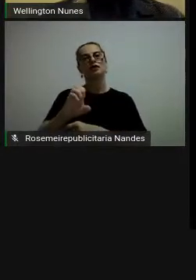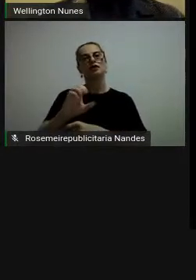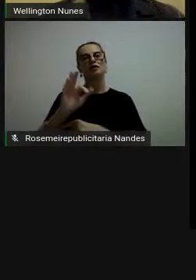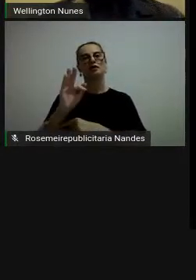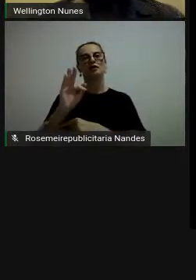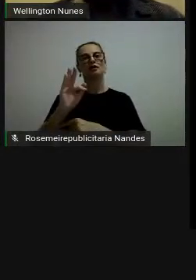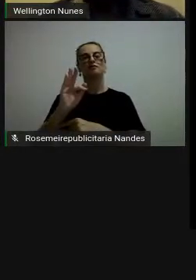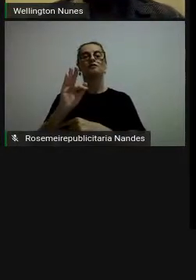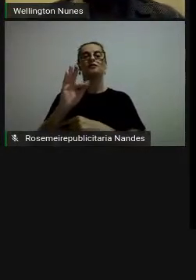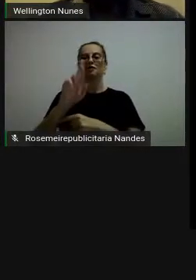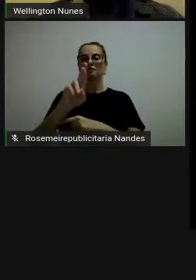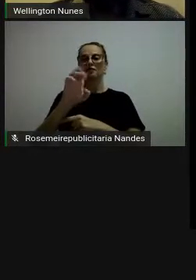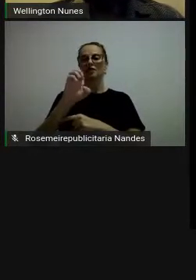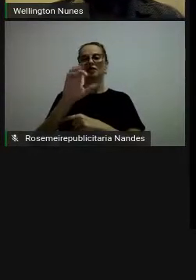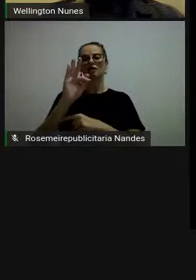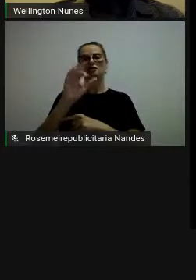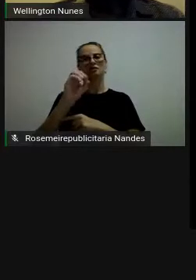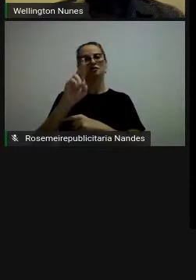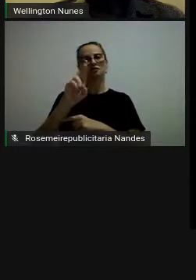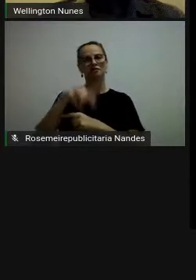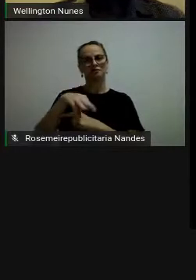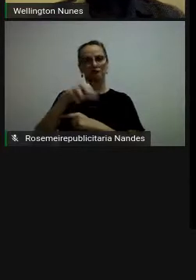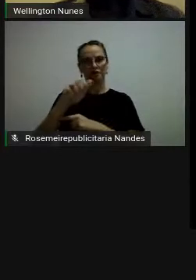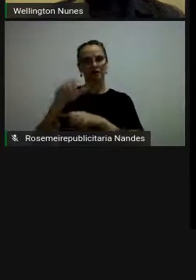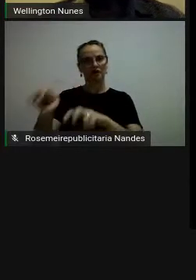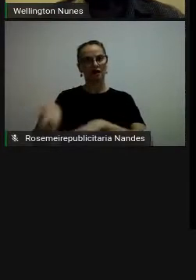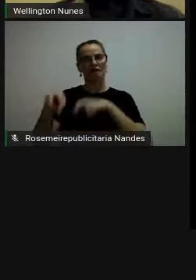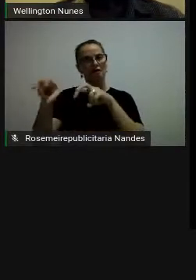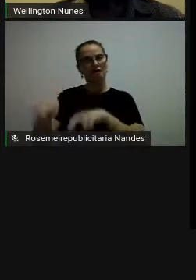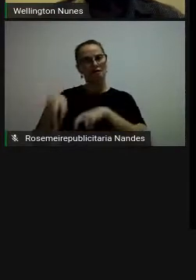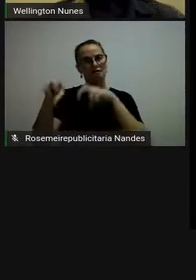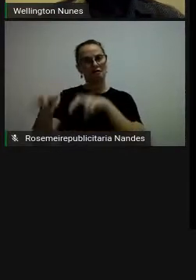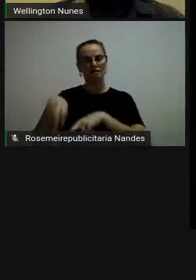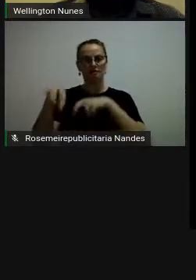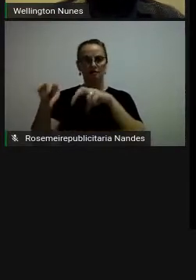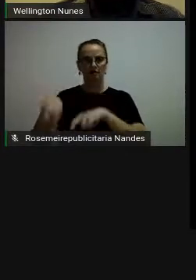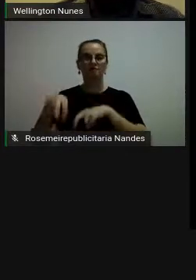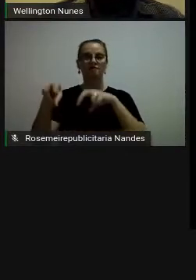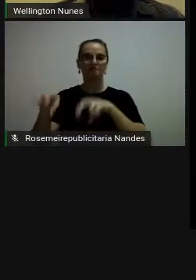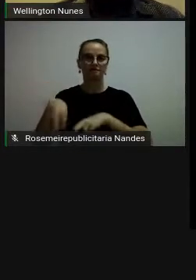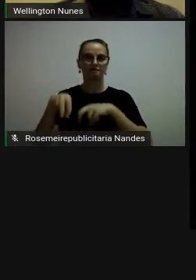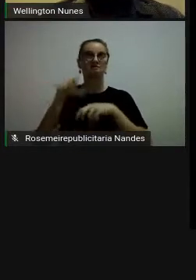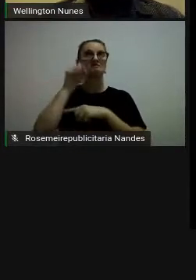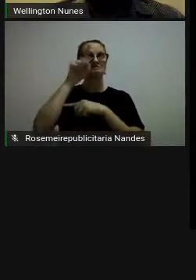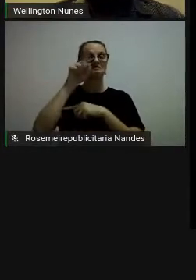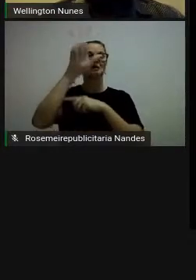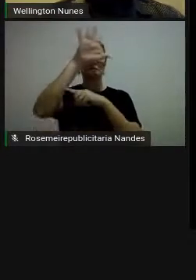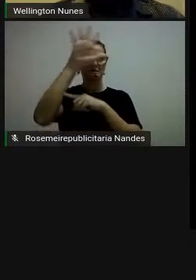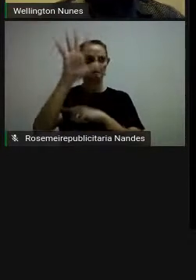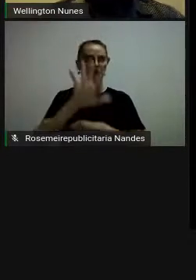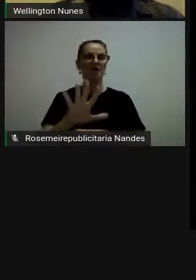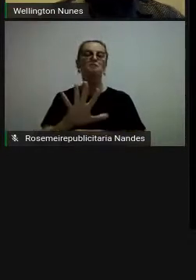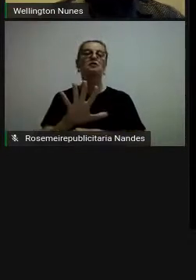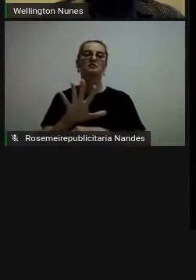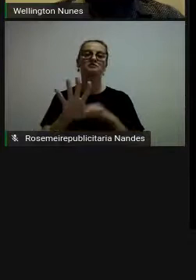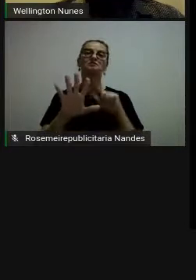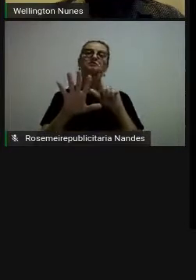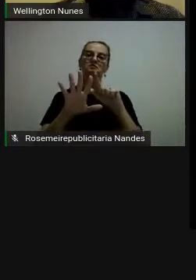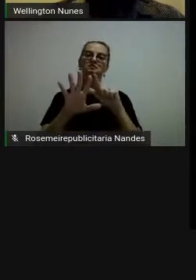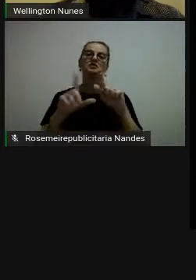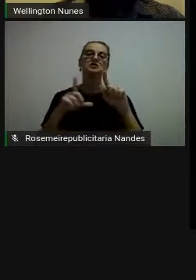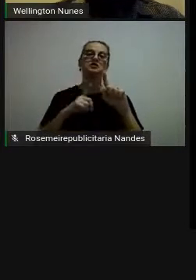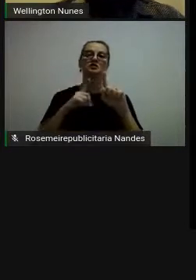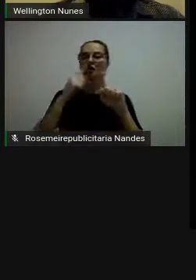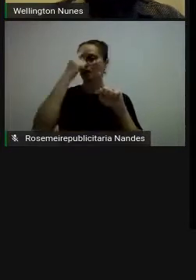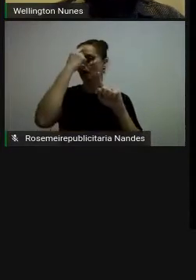que trabalha com toda a parte fundiária do país. Onde nós temos, então, nesse mapa aí, em